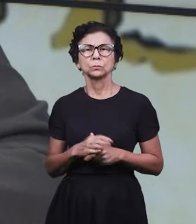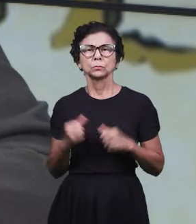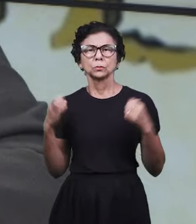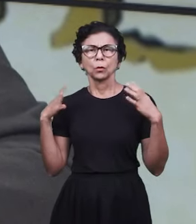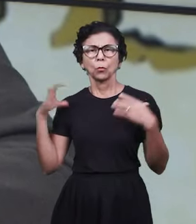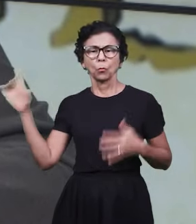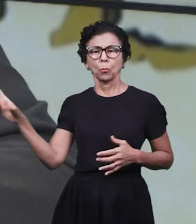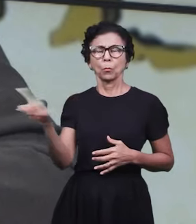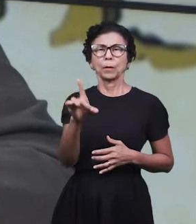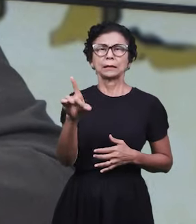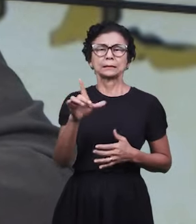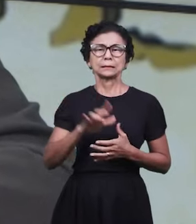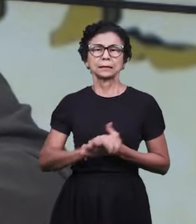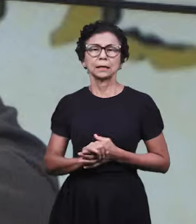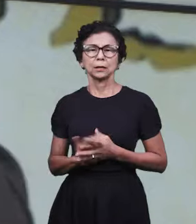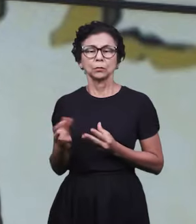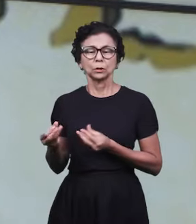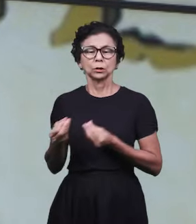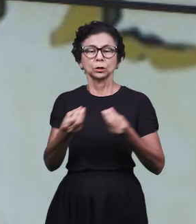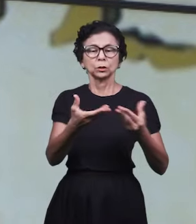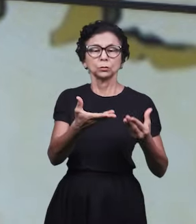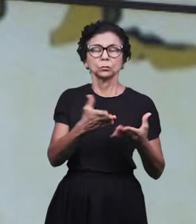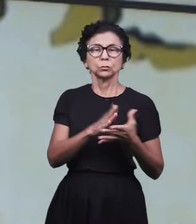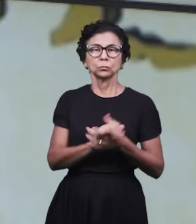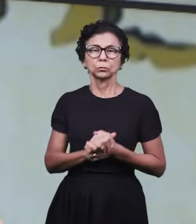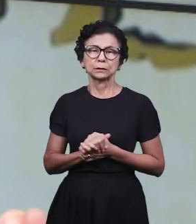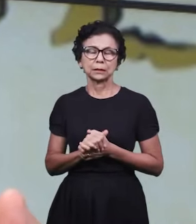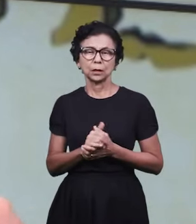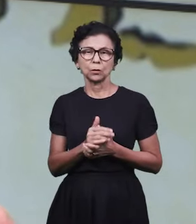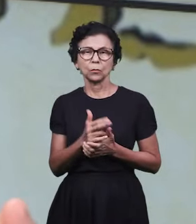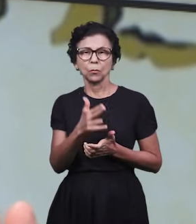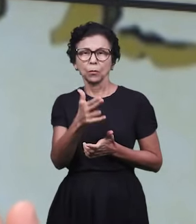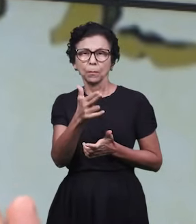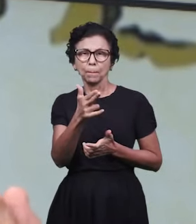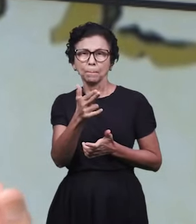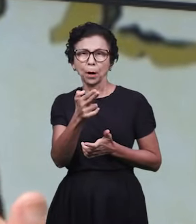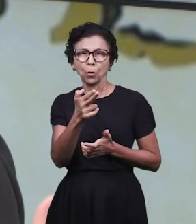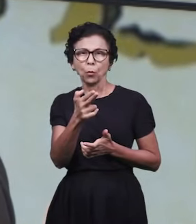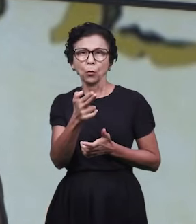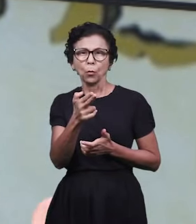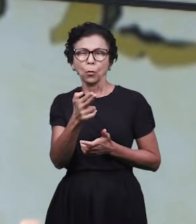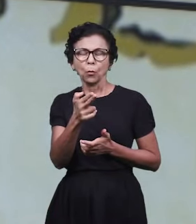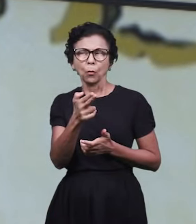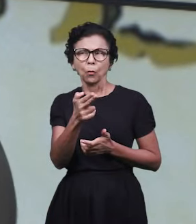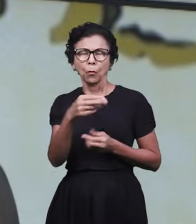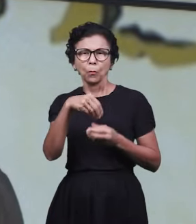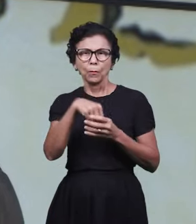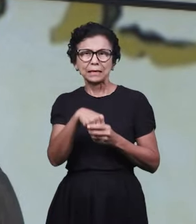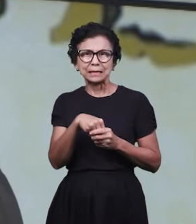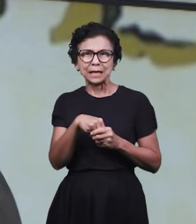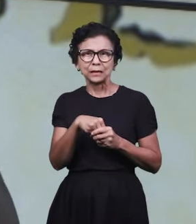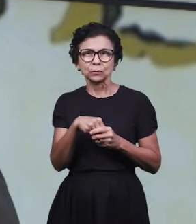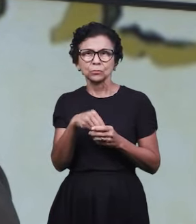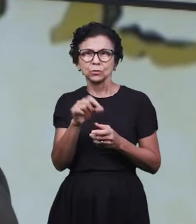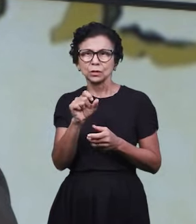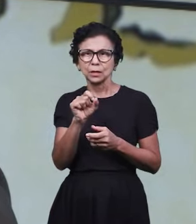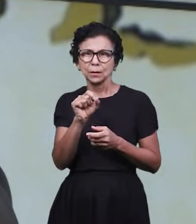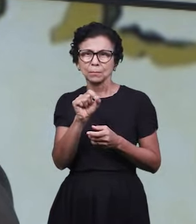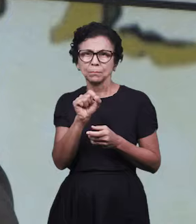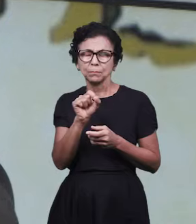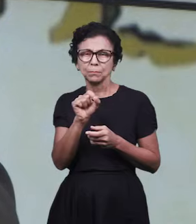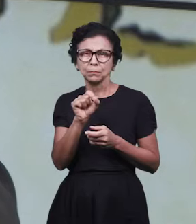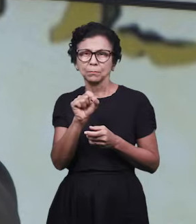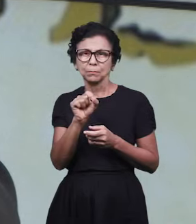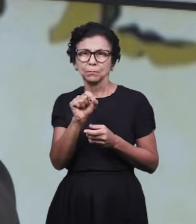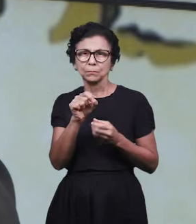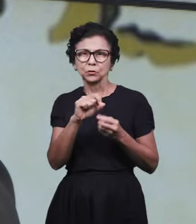quando nós olhamos para a arma, era uma arma que dentro dela não tinha bala, tinha sangue. O que nós vamos fazer com isso? E o